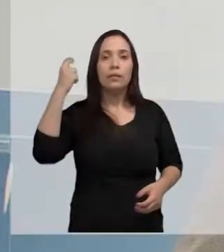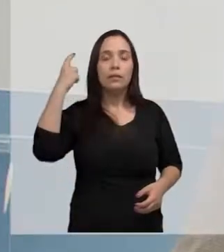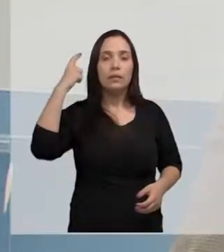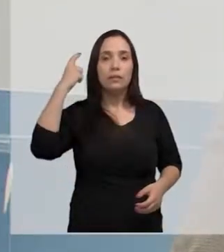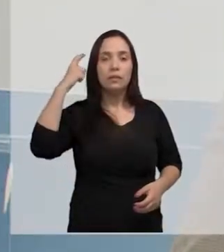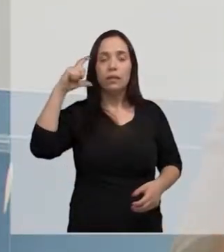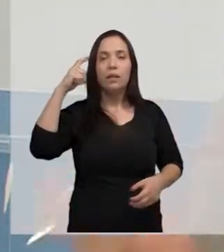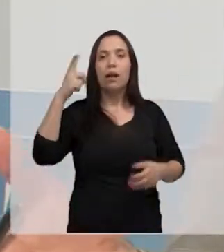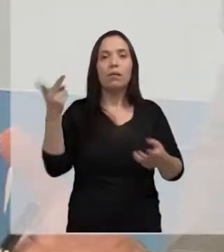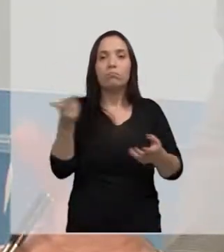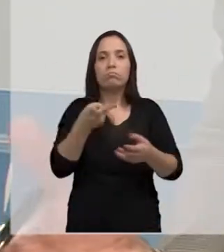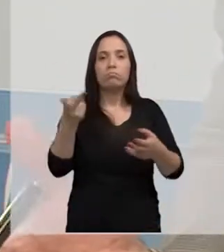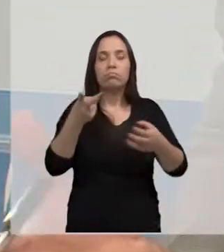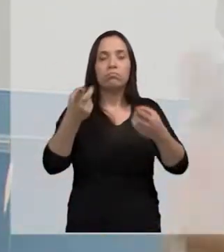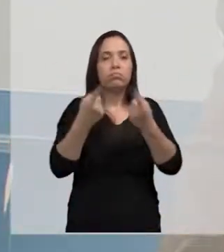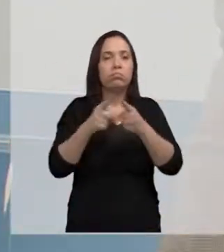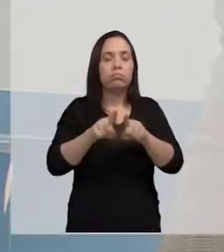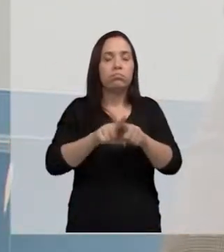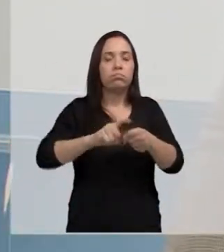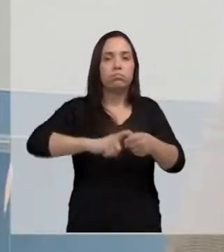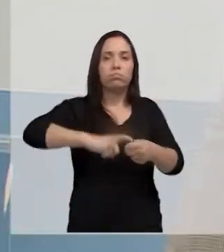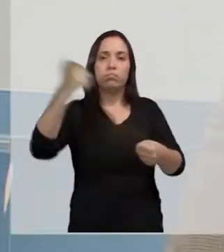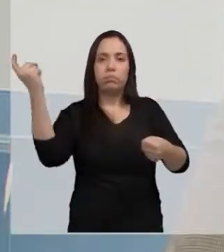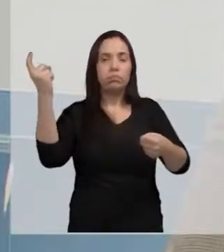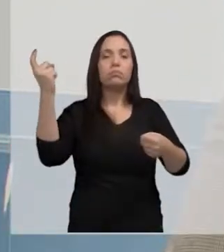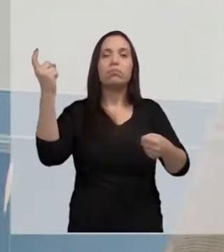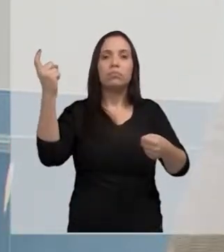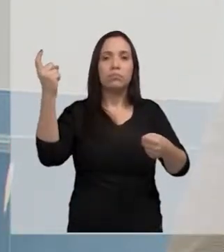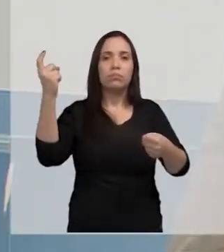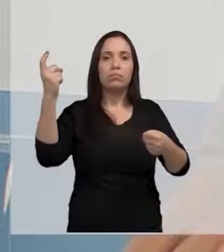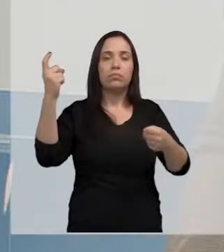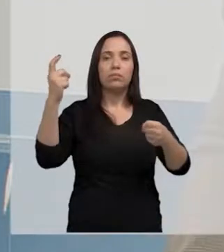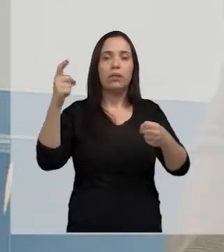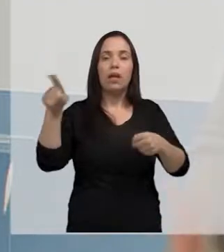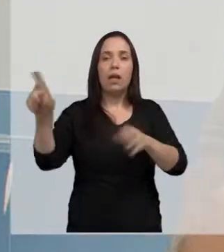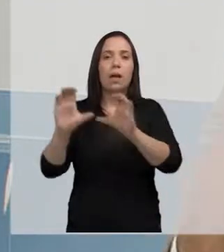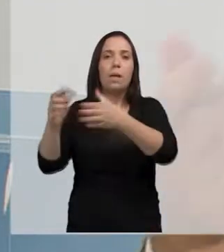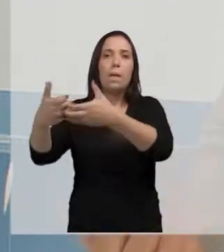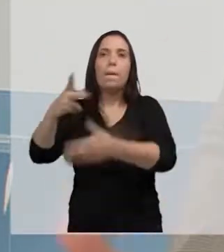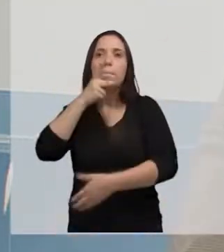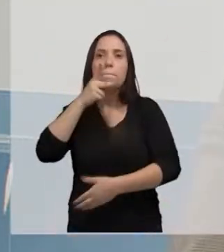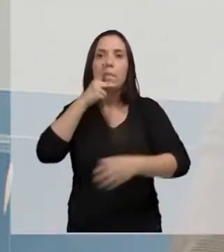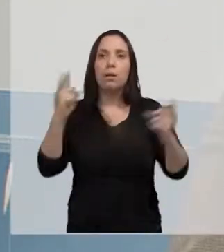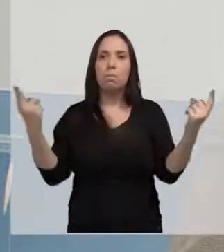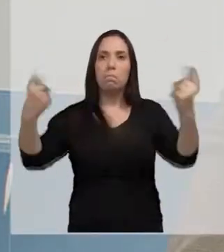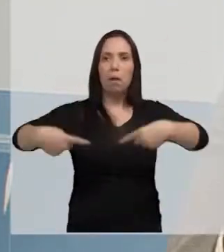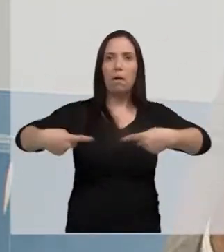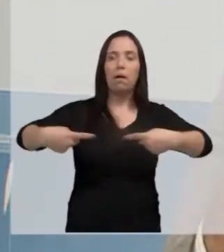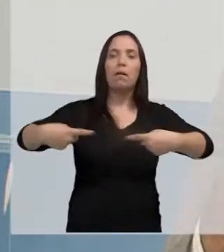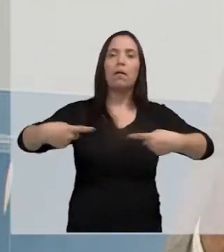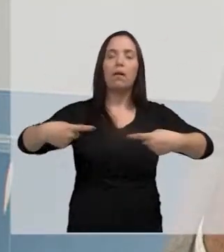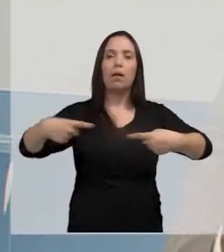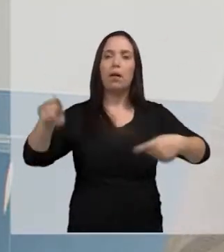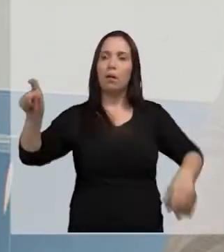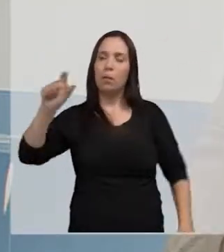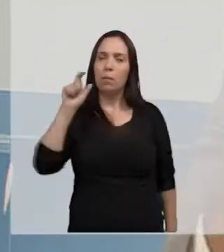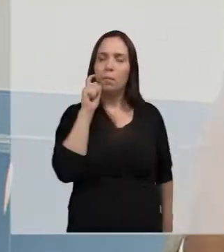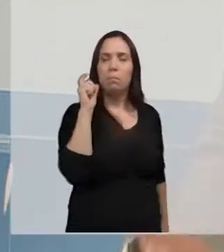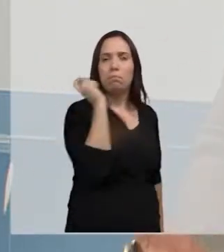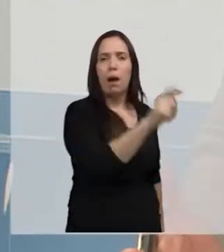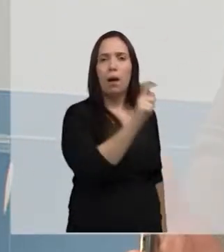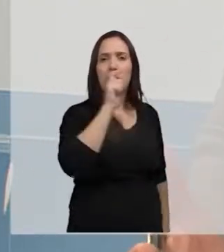a candidatura dele, ele rompeu e negou tudo que antes aplaudia e foi para a oposição, quis fazer o governo paralelo, disse